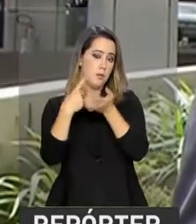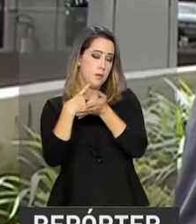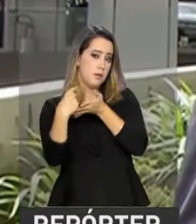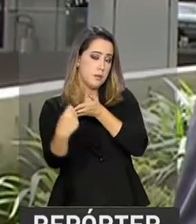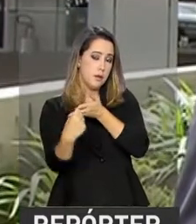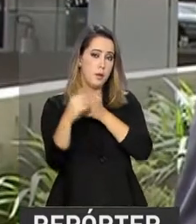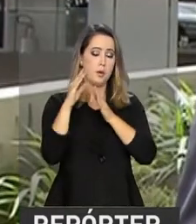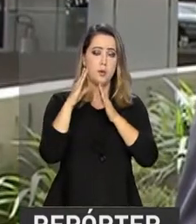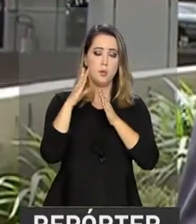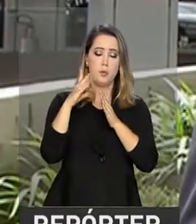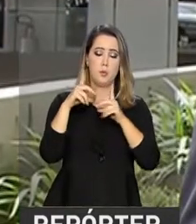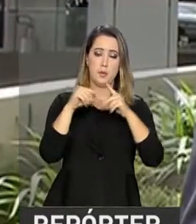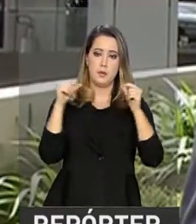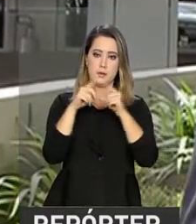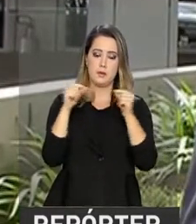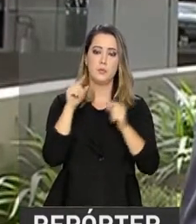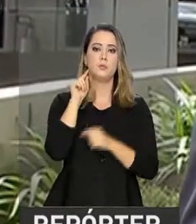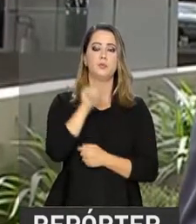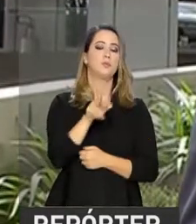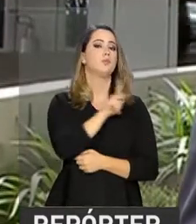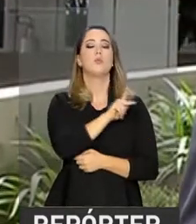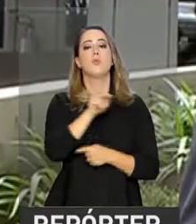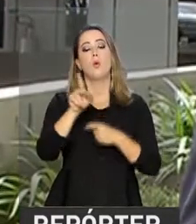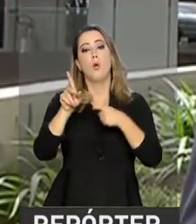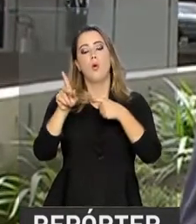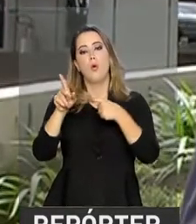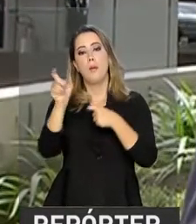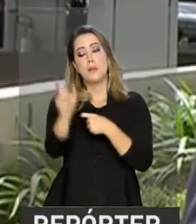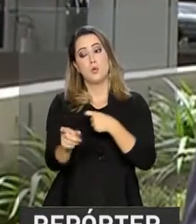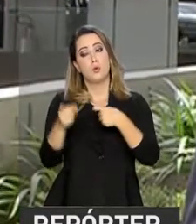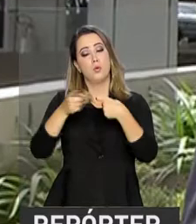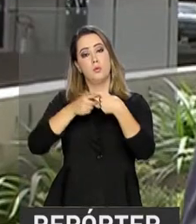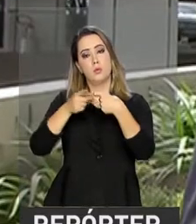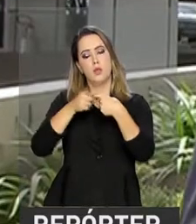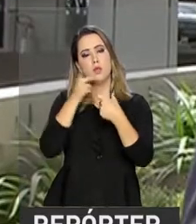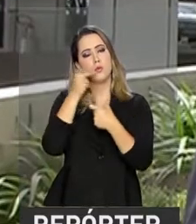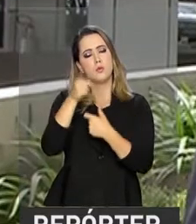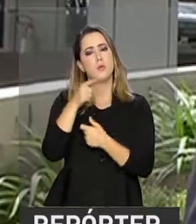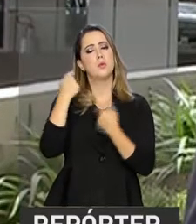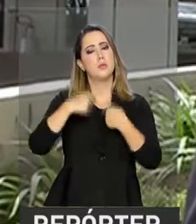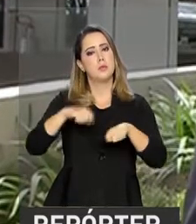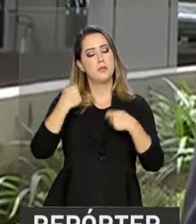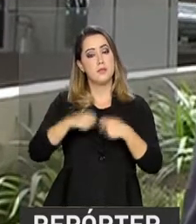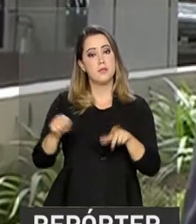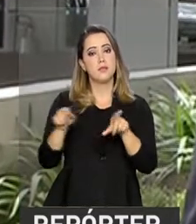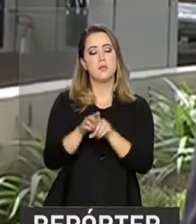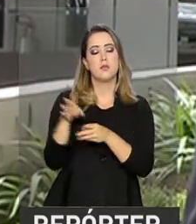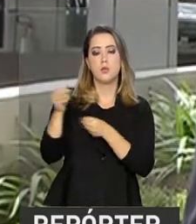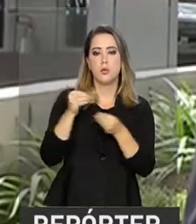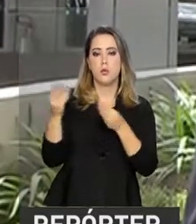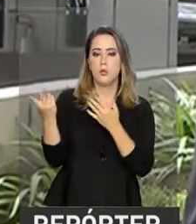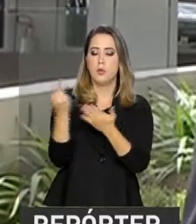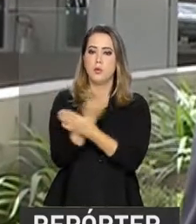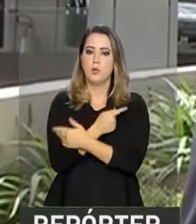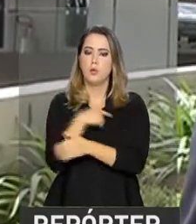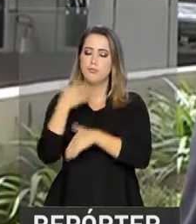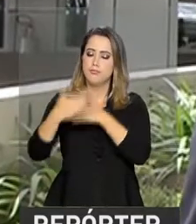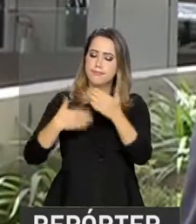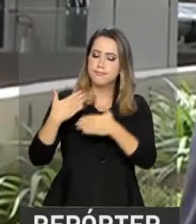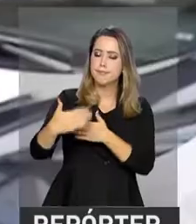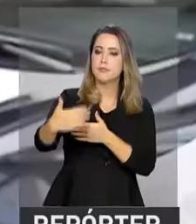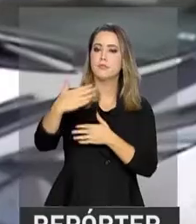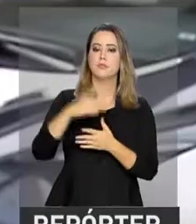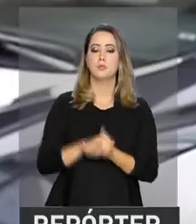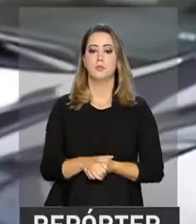médico particular dele, o cardiologista Roberto Calil Filho, falou sobre as recomendações e como deve ser a rotina do presidente nos próximos